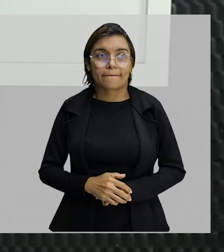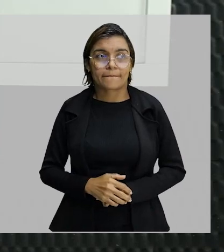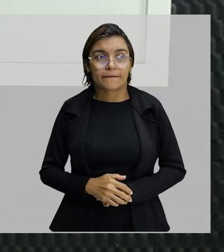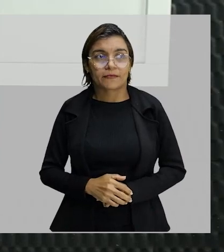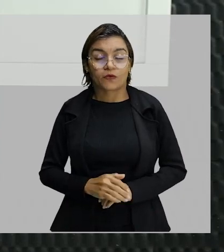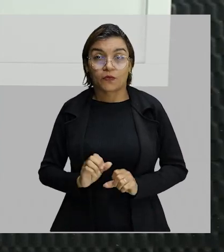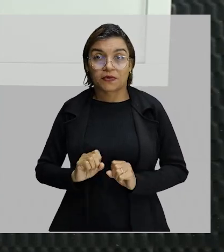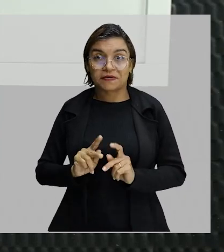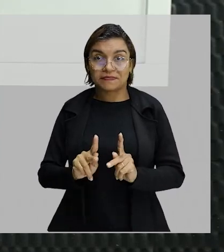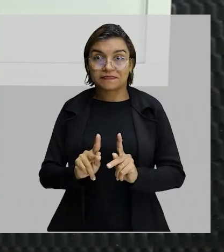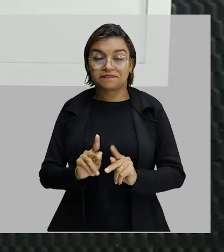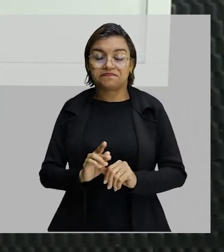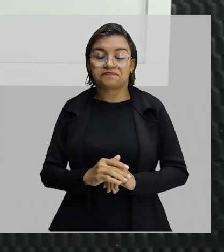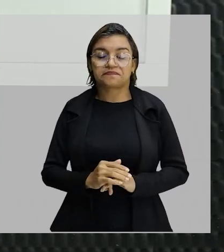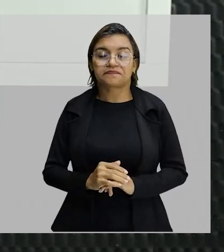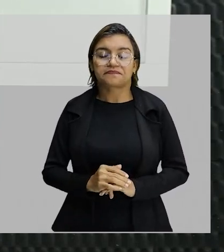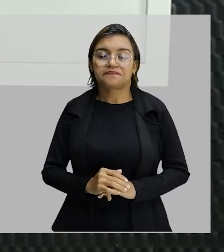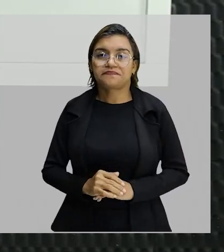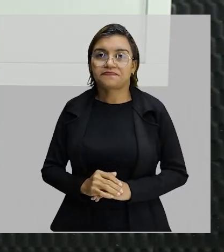Ok?